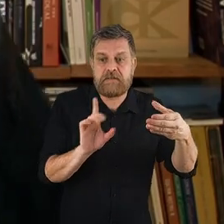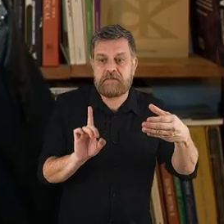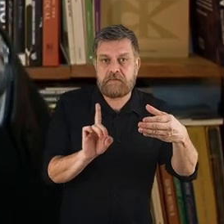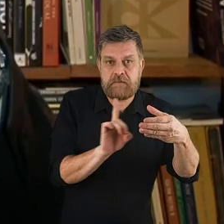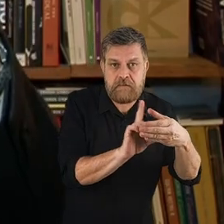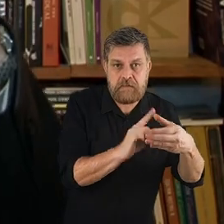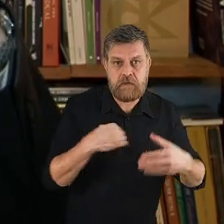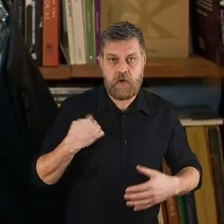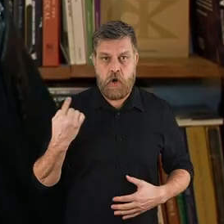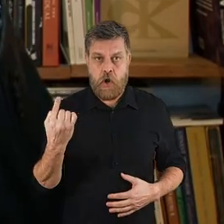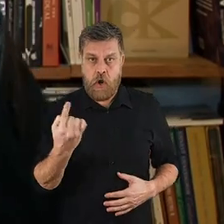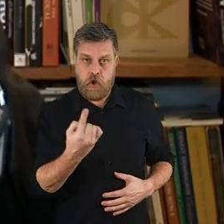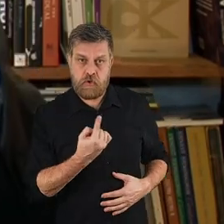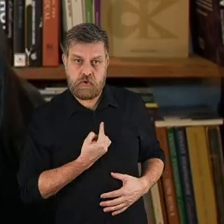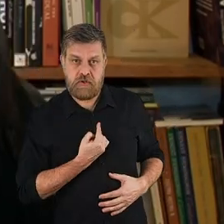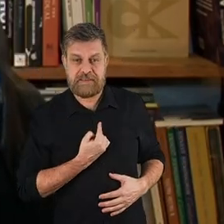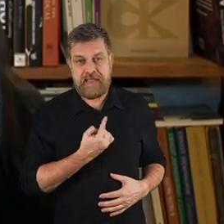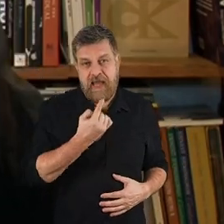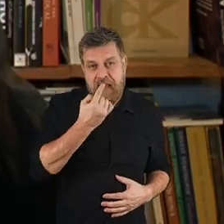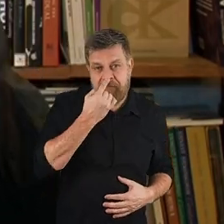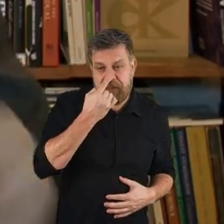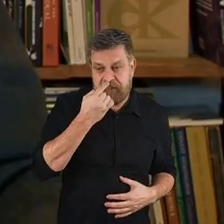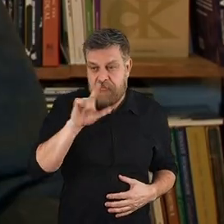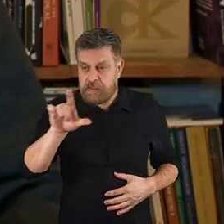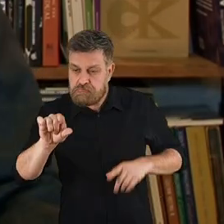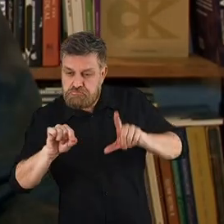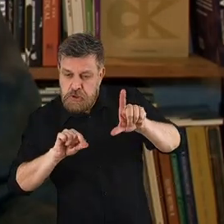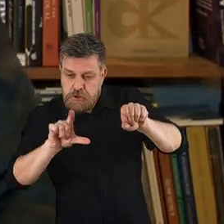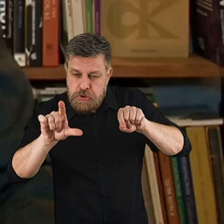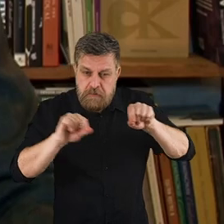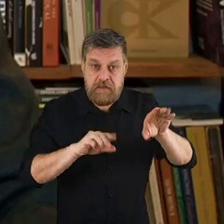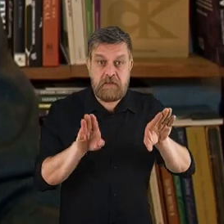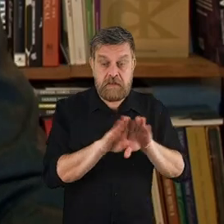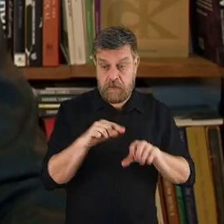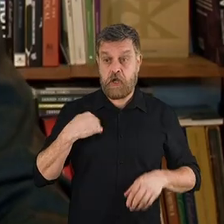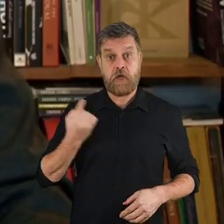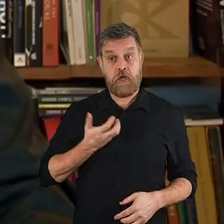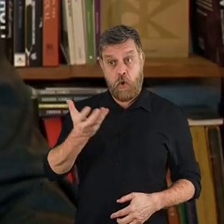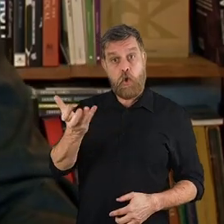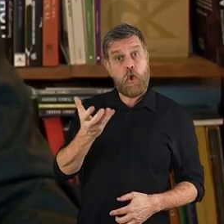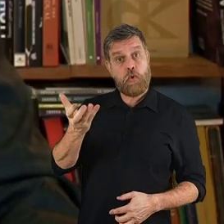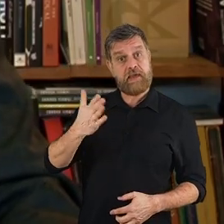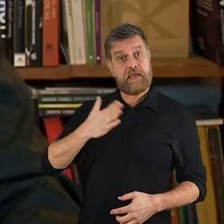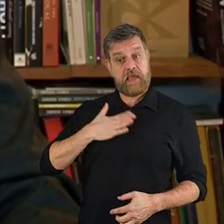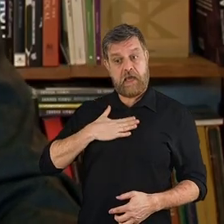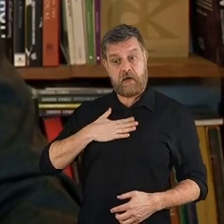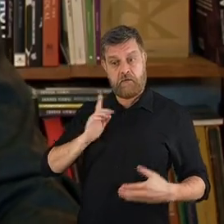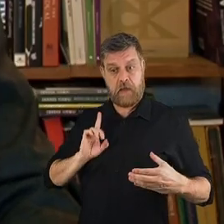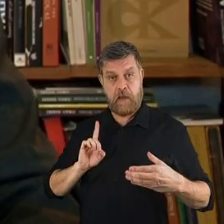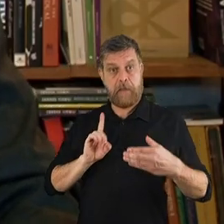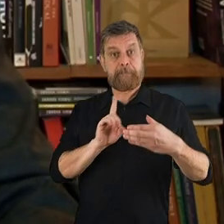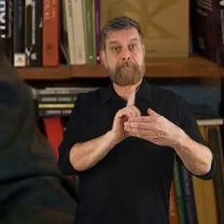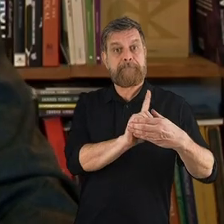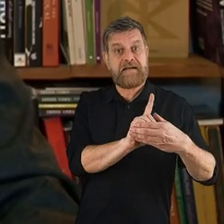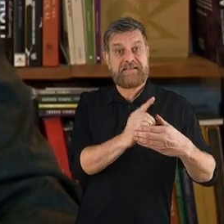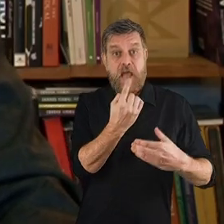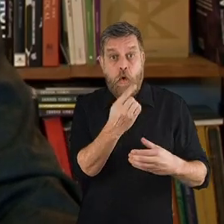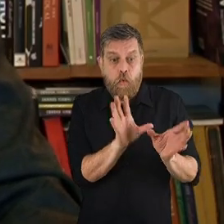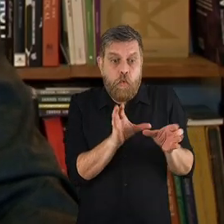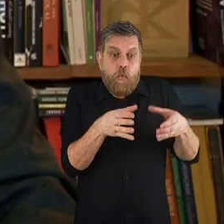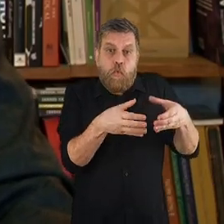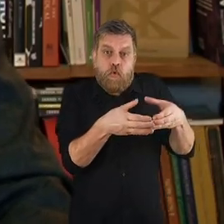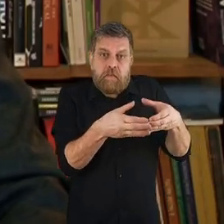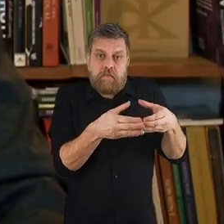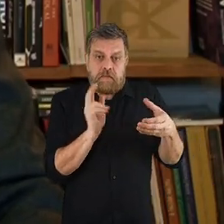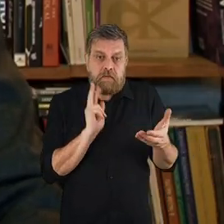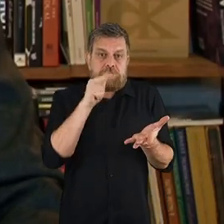sejam os nossos laços não escolhidos, sejam os laços que nós escolhemos por pertencer, para pertencer a um grupo ou